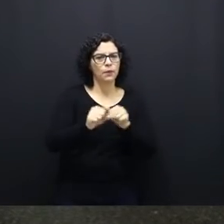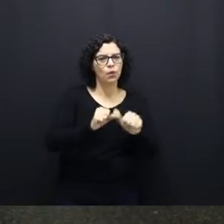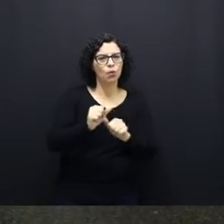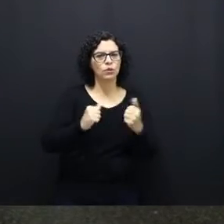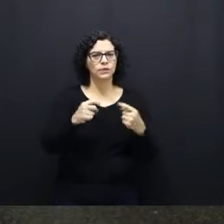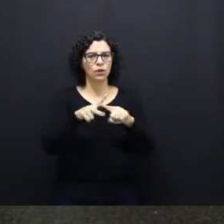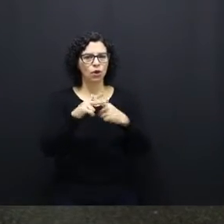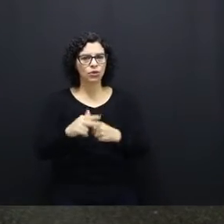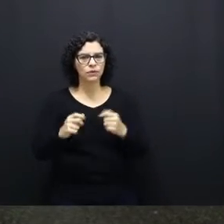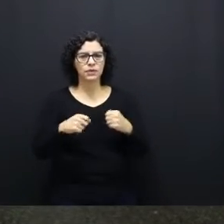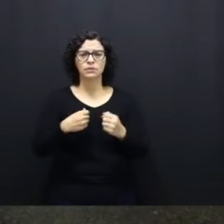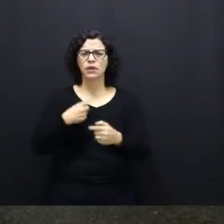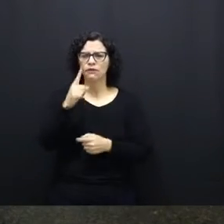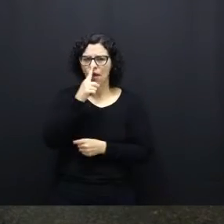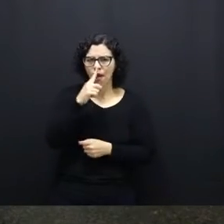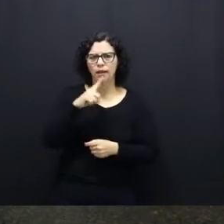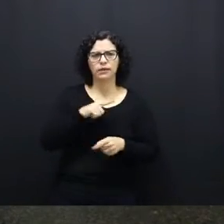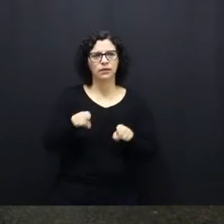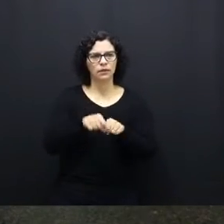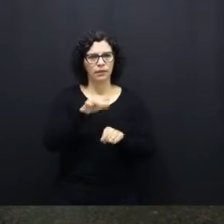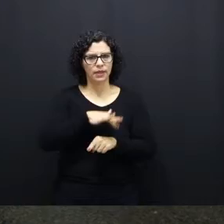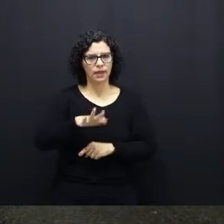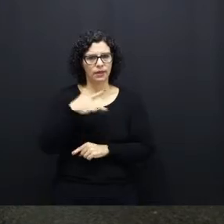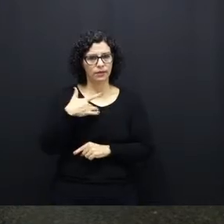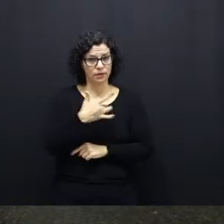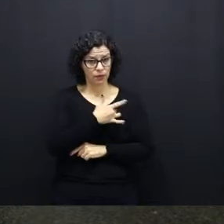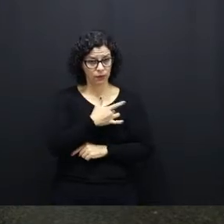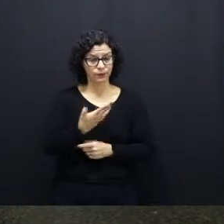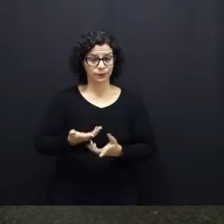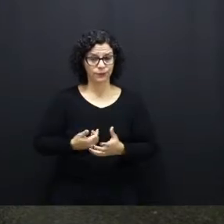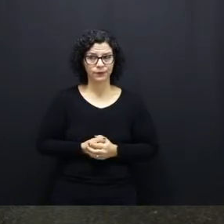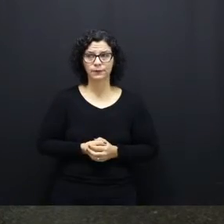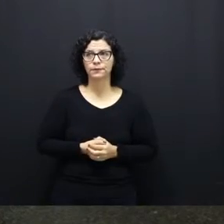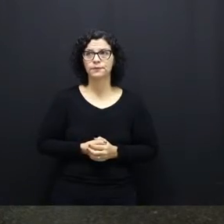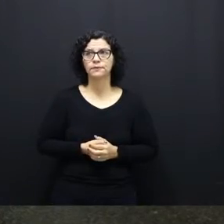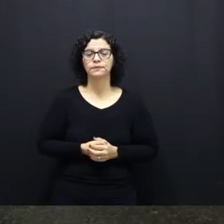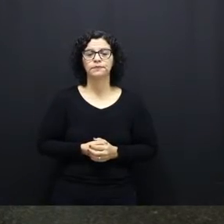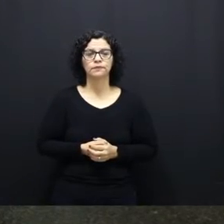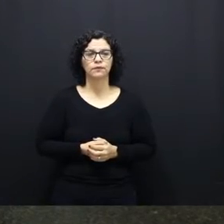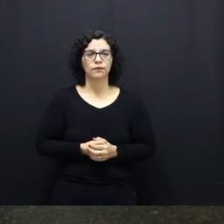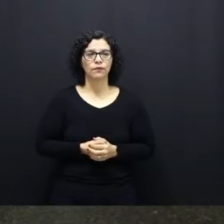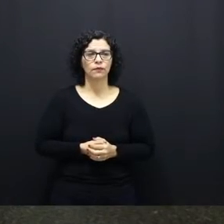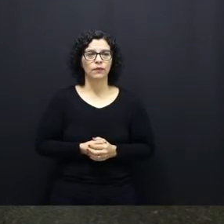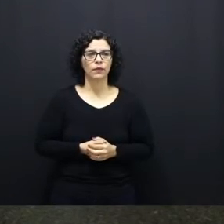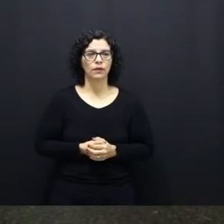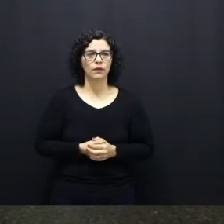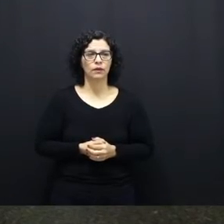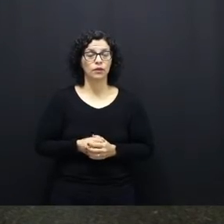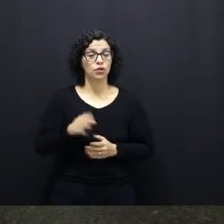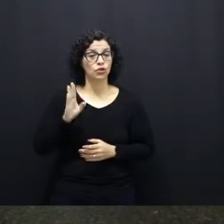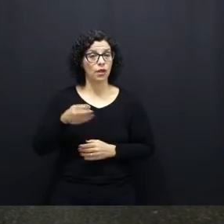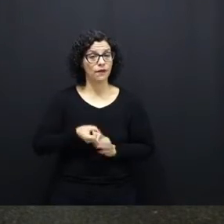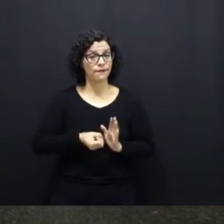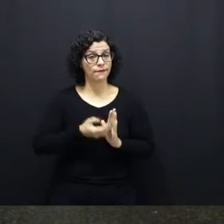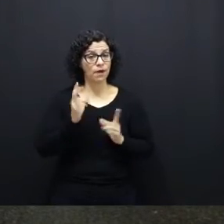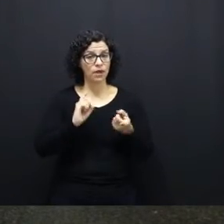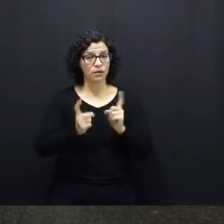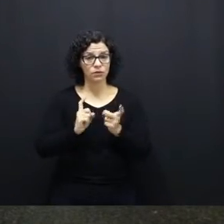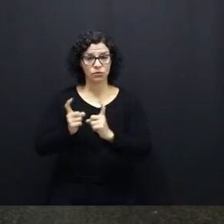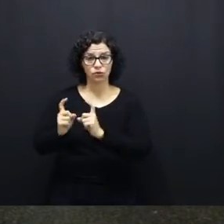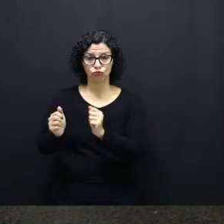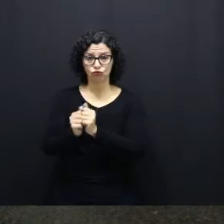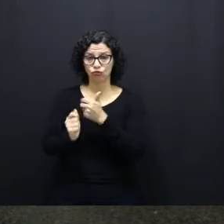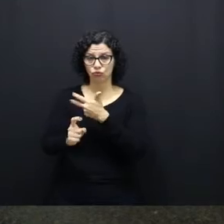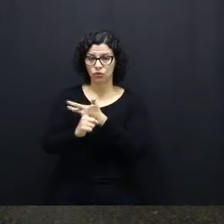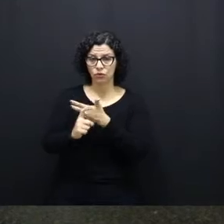as as deficiências com relação à saúde pública e tem havido várias reuniões com